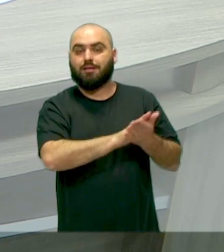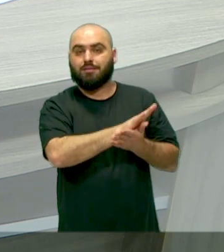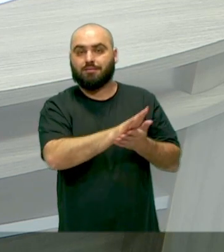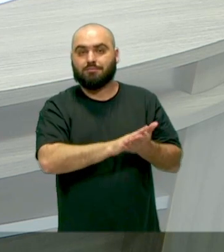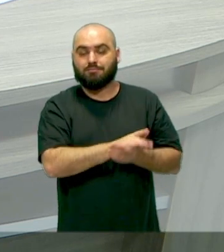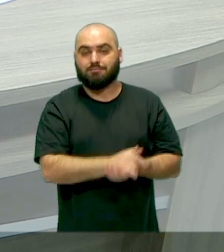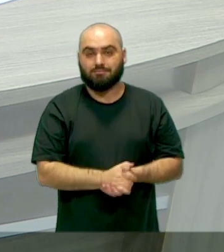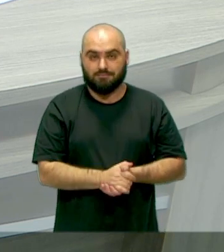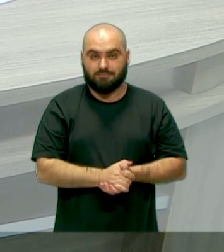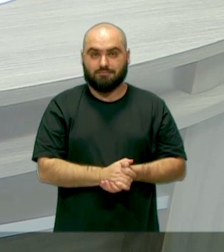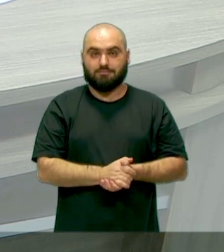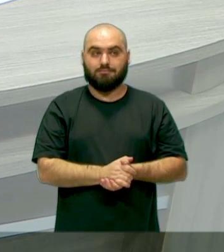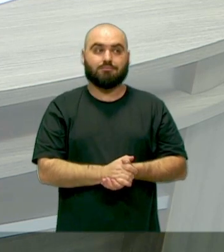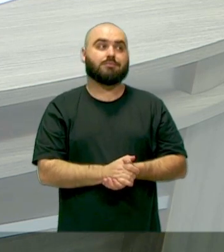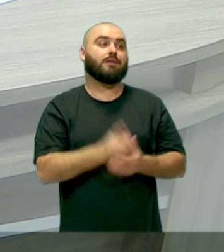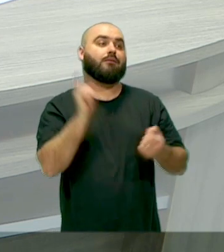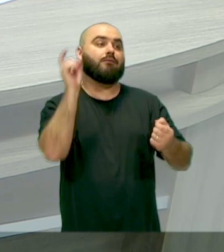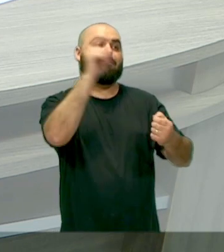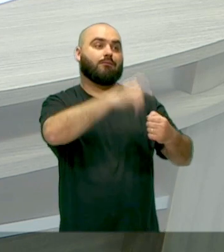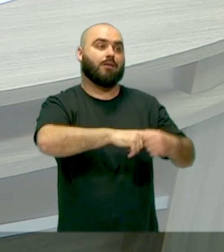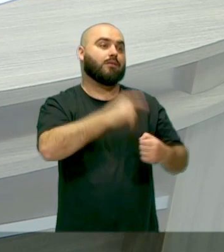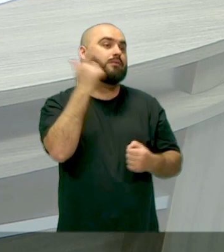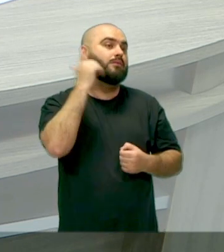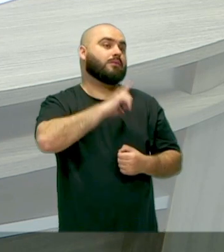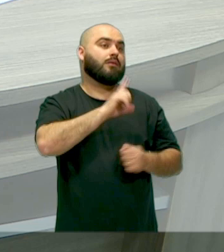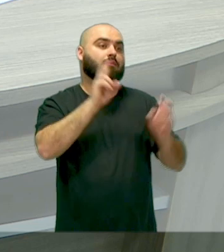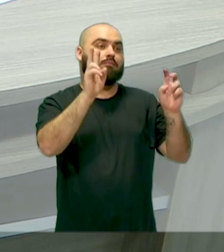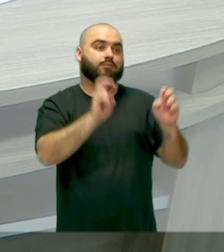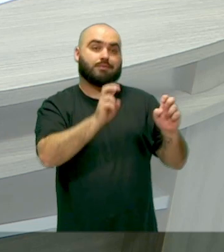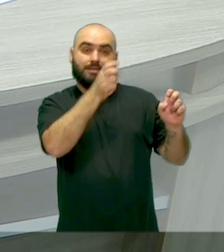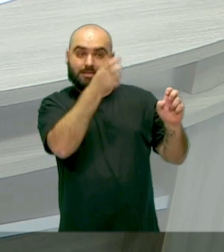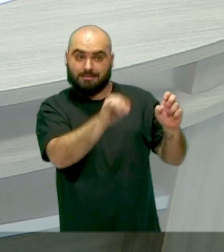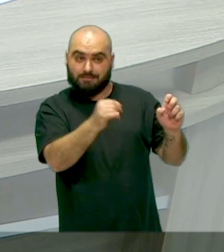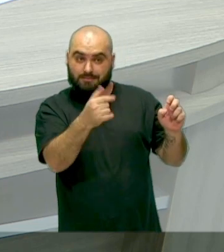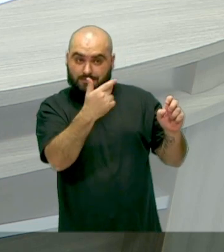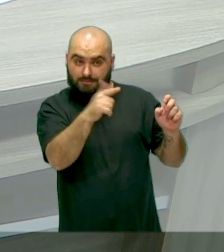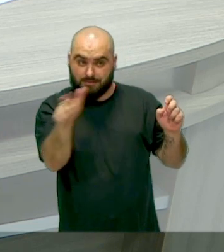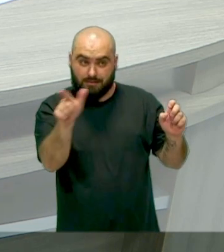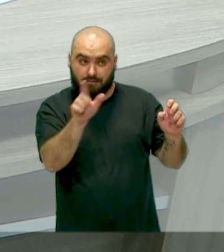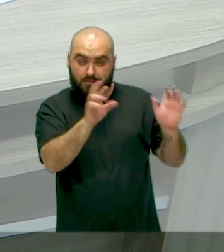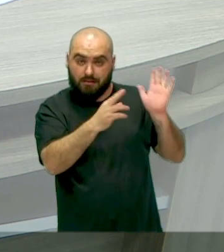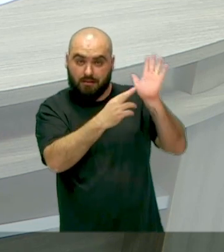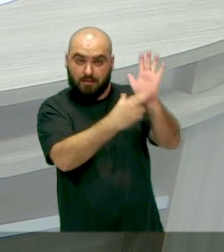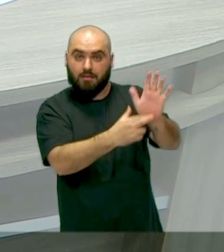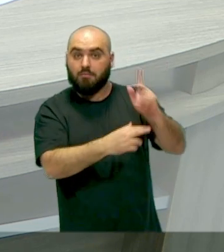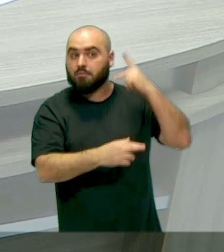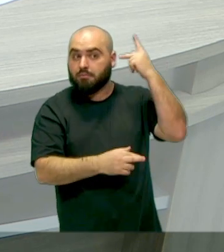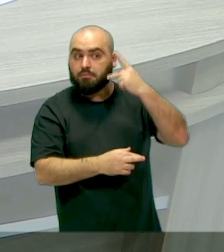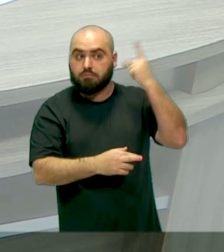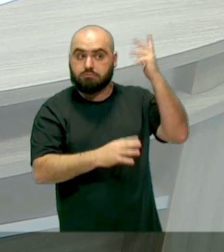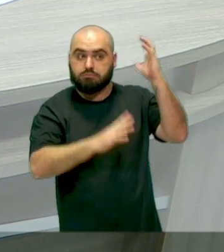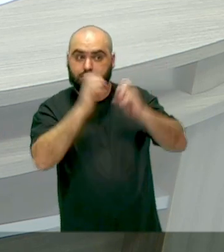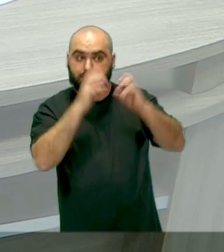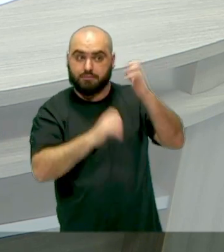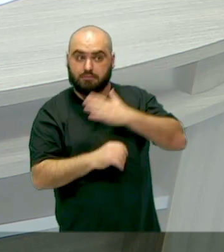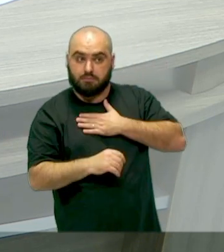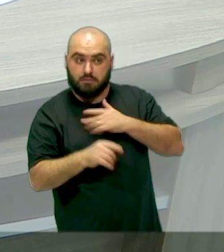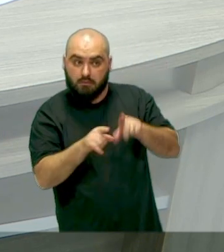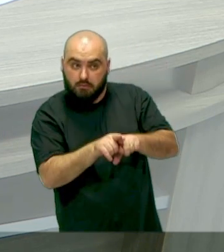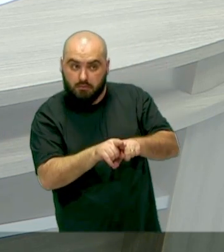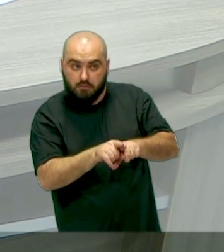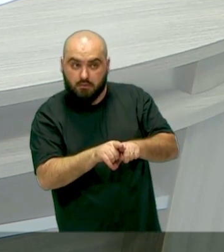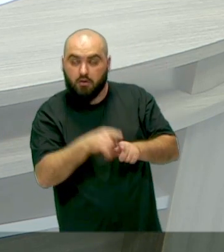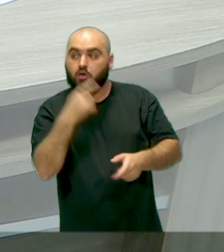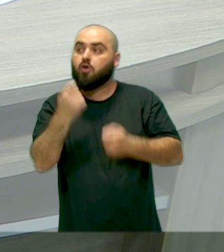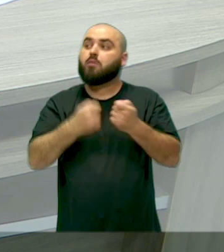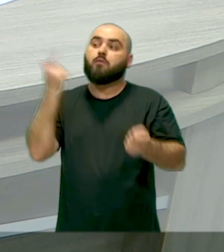E aí a gente volta para aquela questão, né? Se eu não tiver uma representação política lá que brigue por mim também... Como é que eu vou conseguir